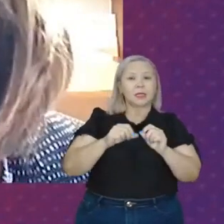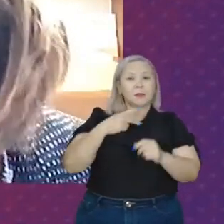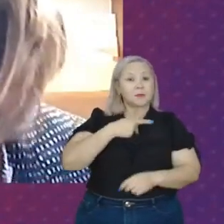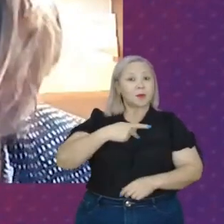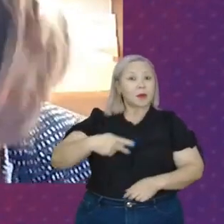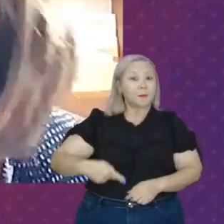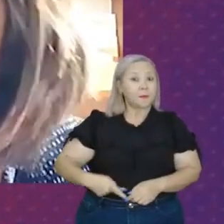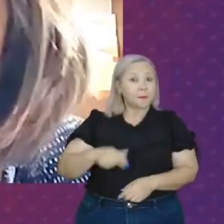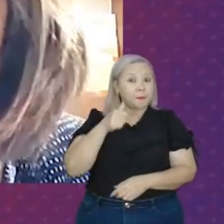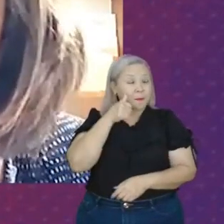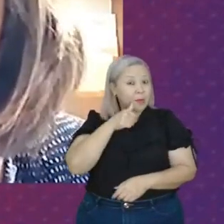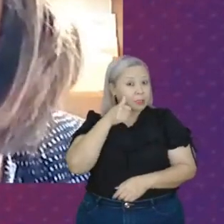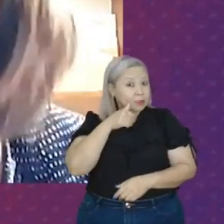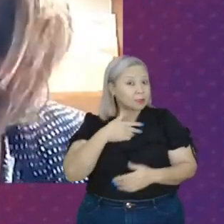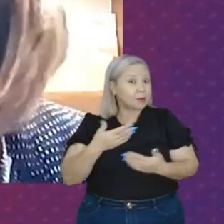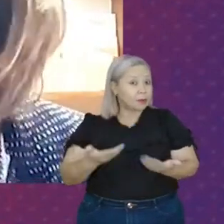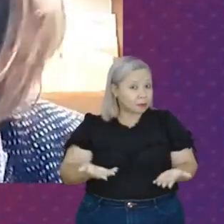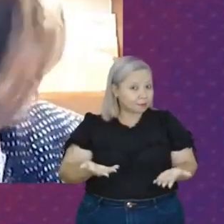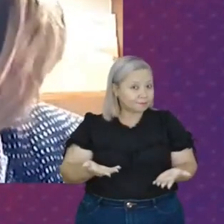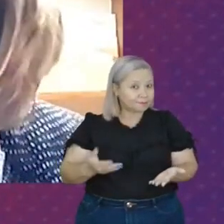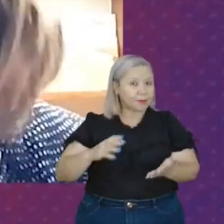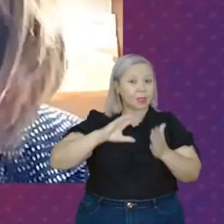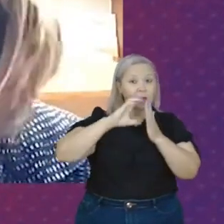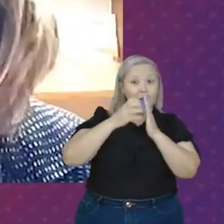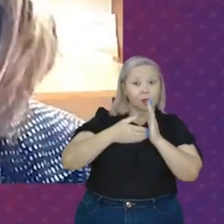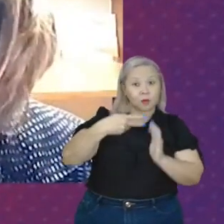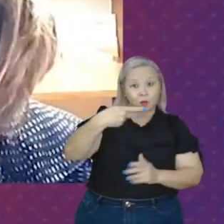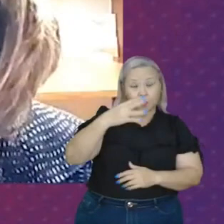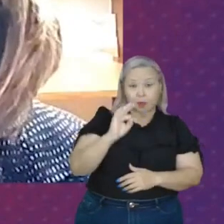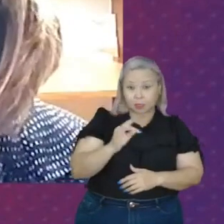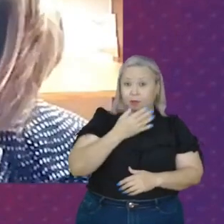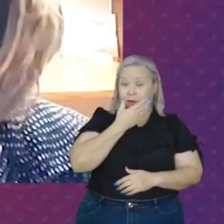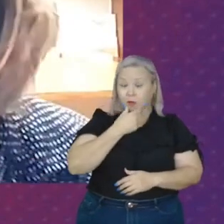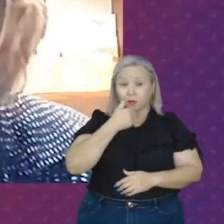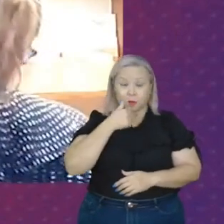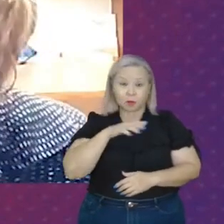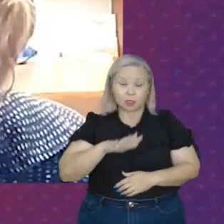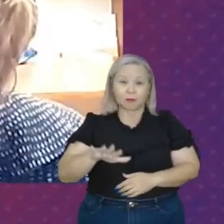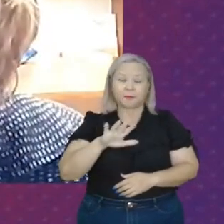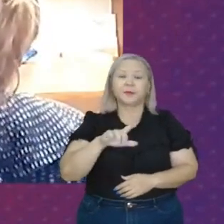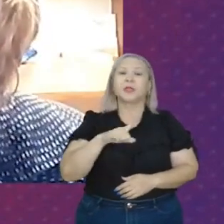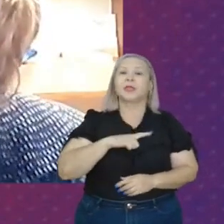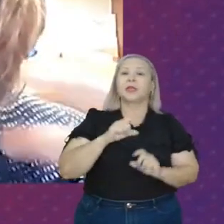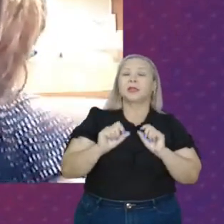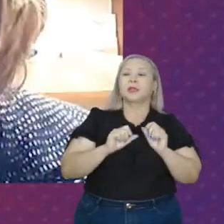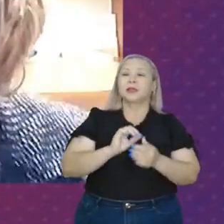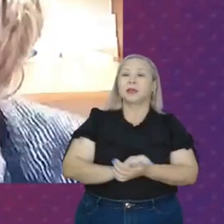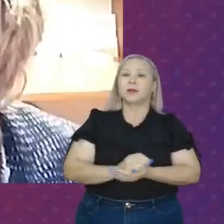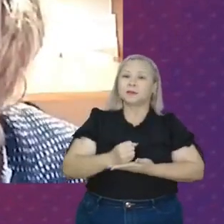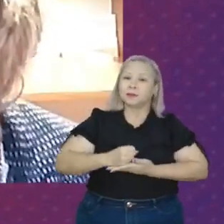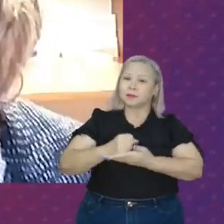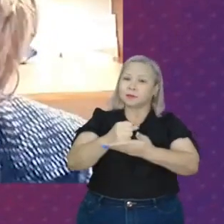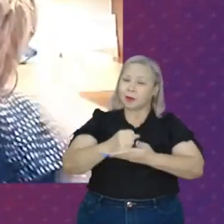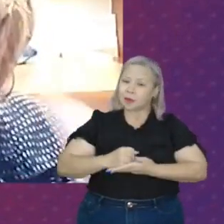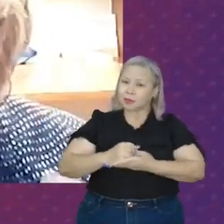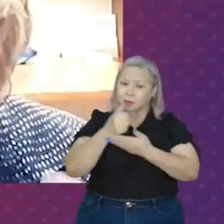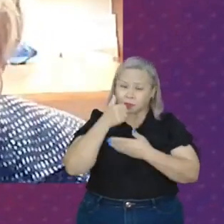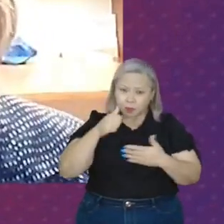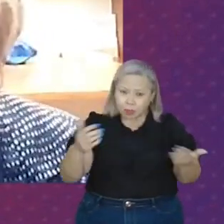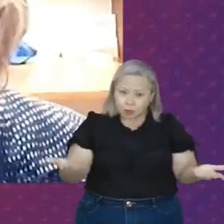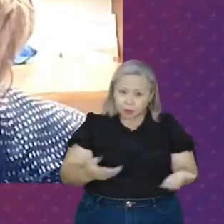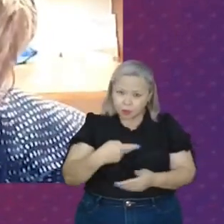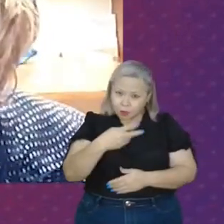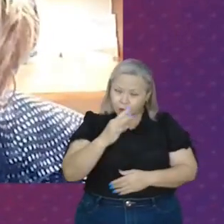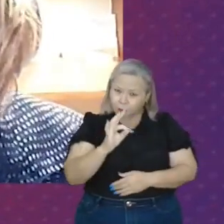presidenta no Partido das Trabalhadoras e dos Trabalhadores. Nós temos, moço, elas por elas. E o PT